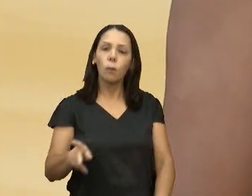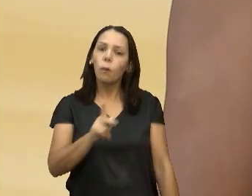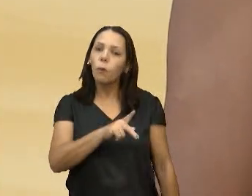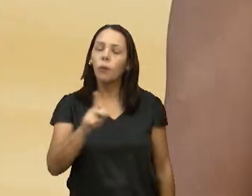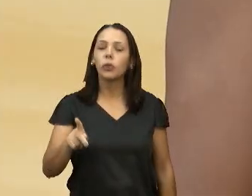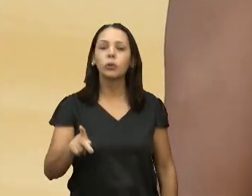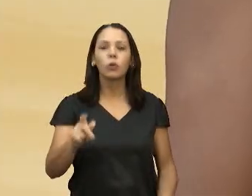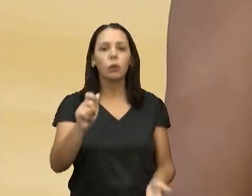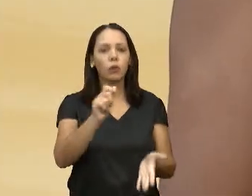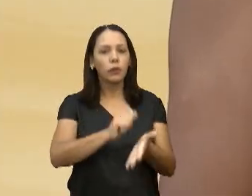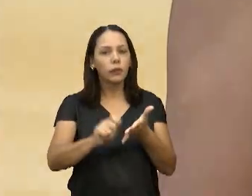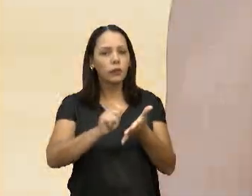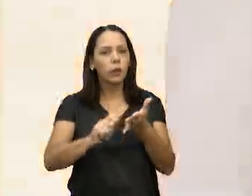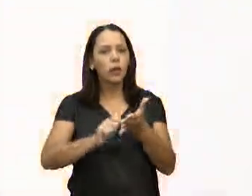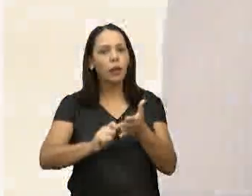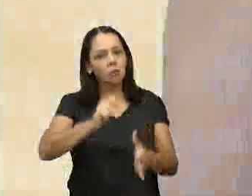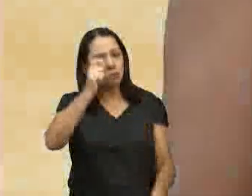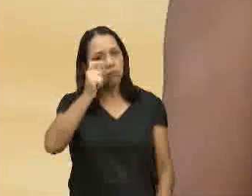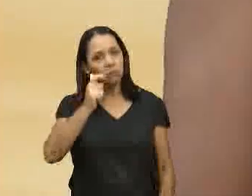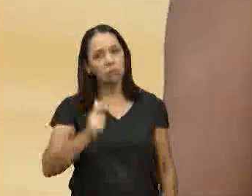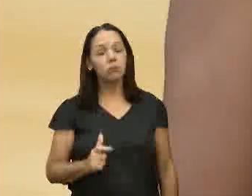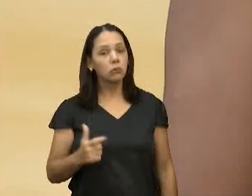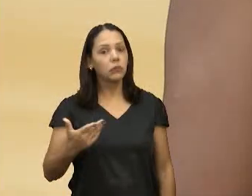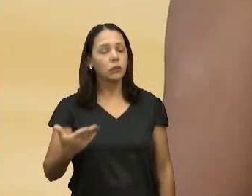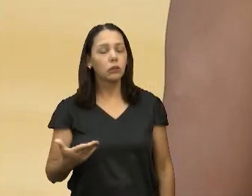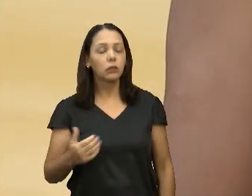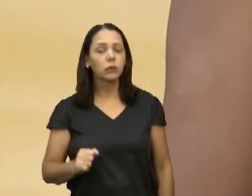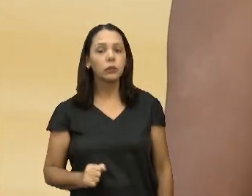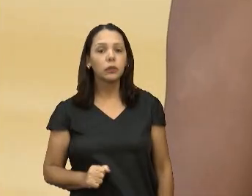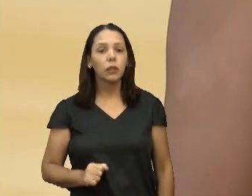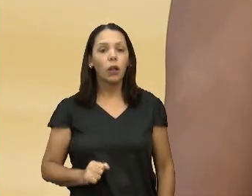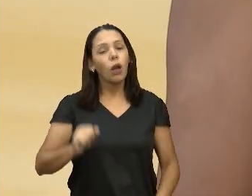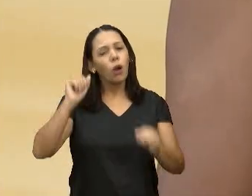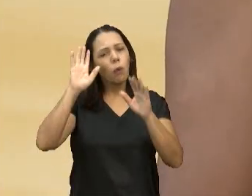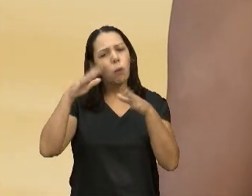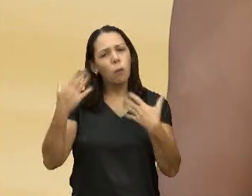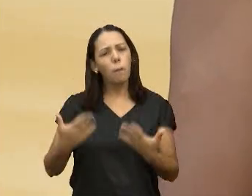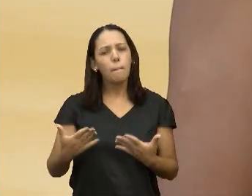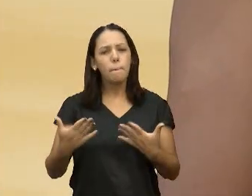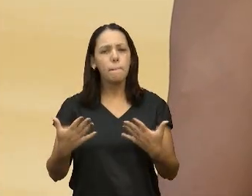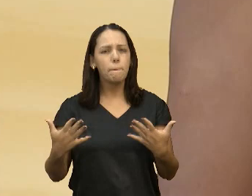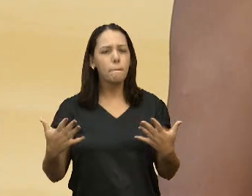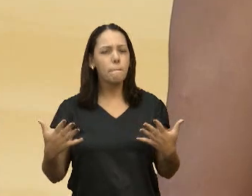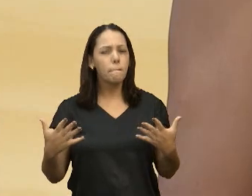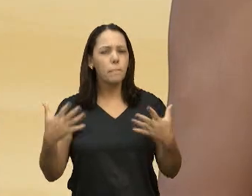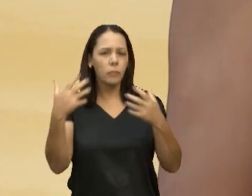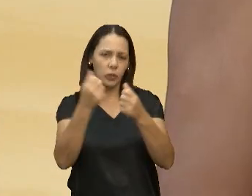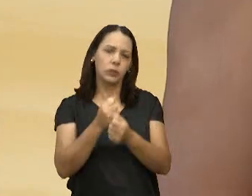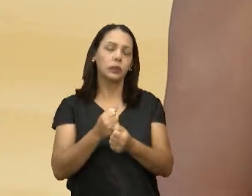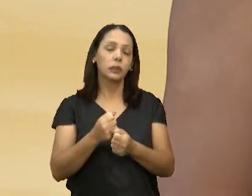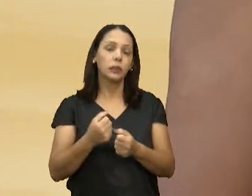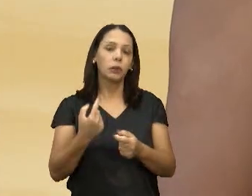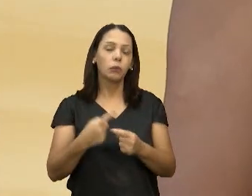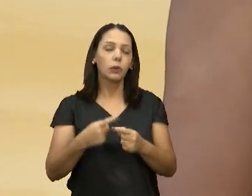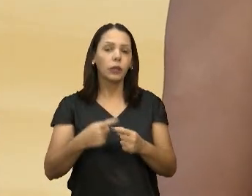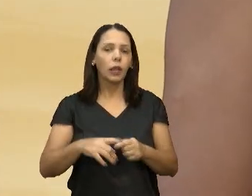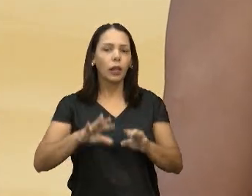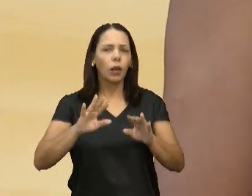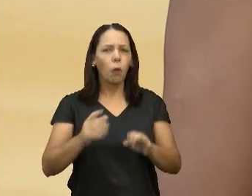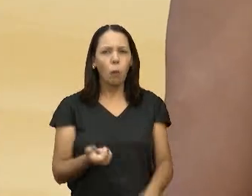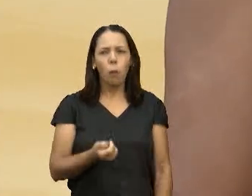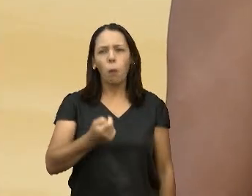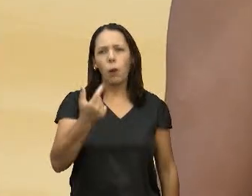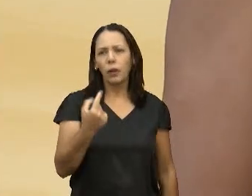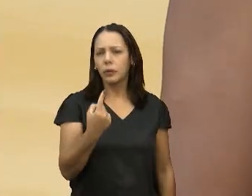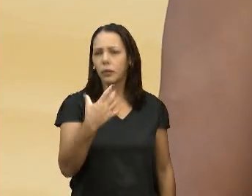como escritora e pessoal também. É uma homenagem muito bonita, assim, porque é uma construção que eu tenho já faz quase 10 anos, né?